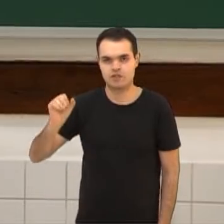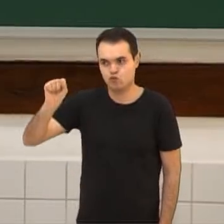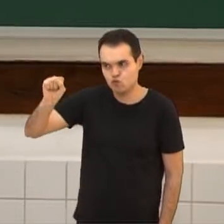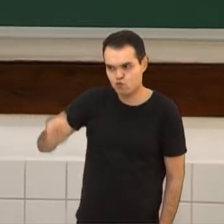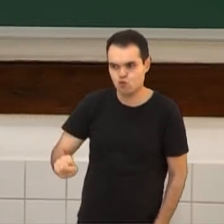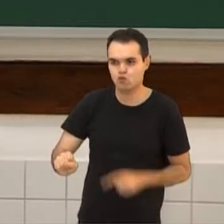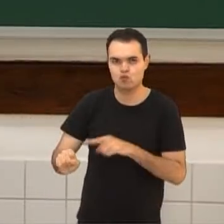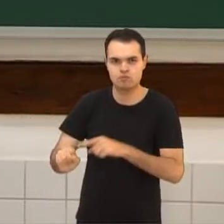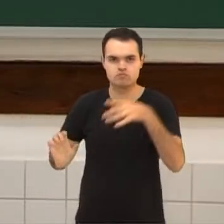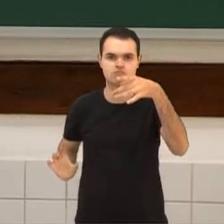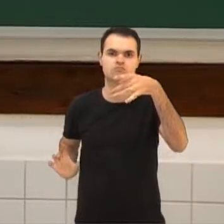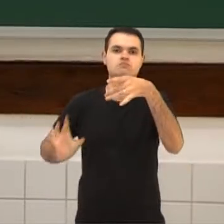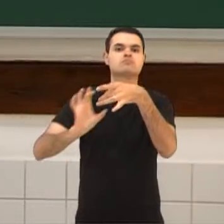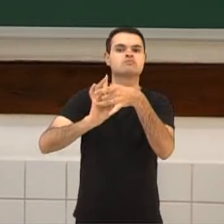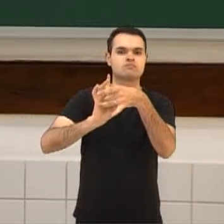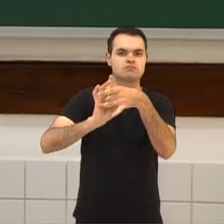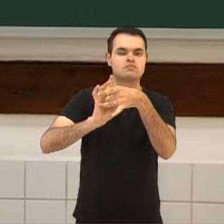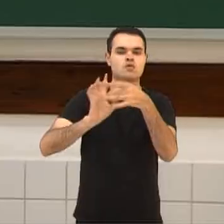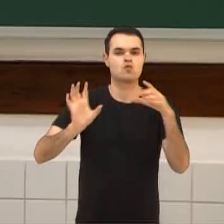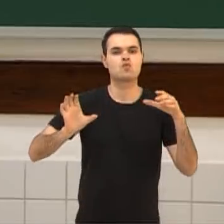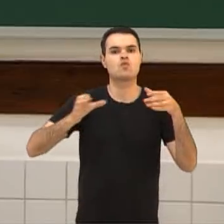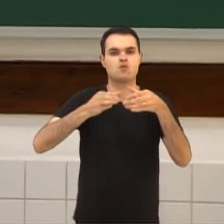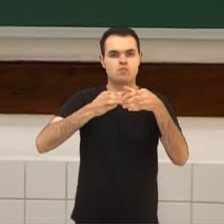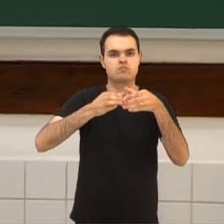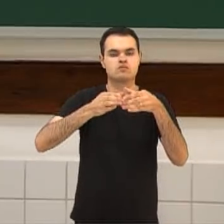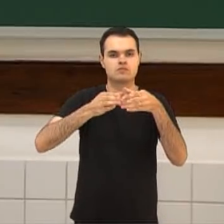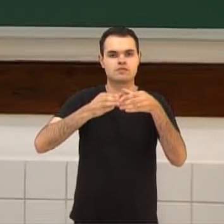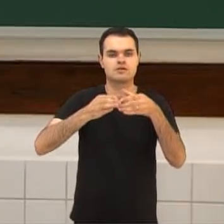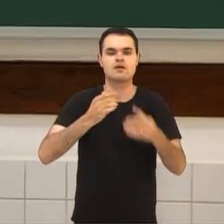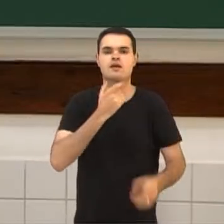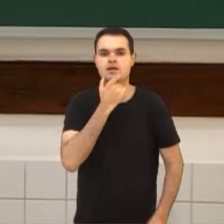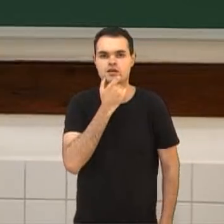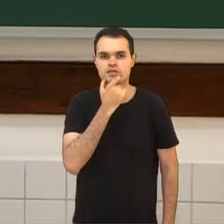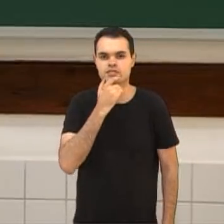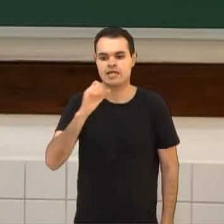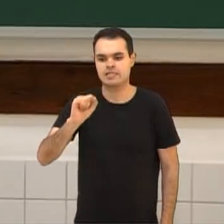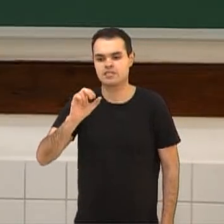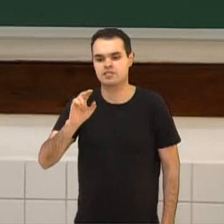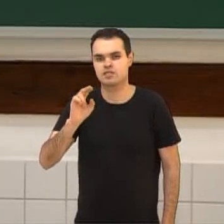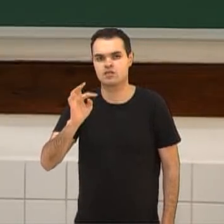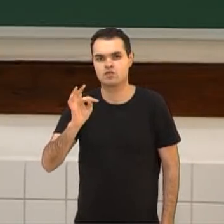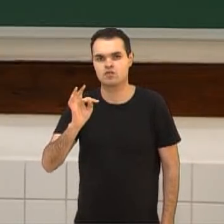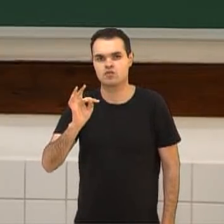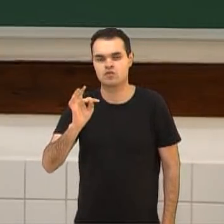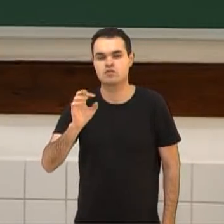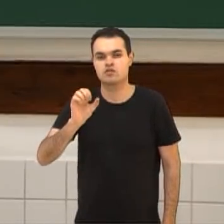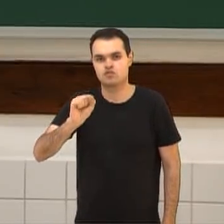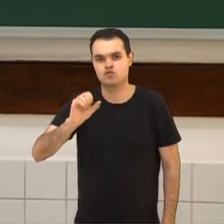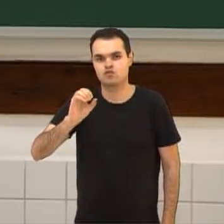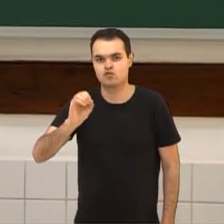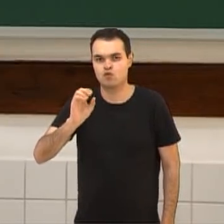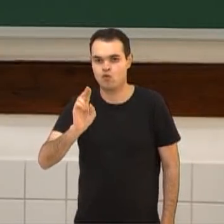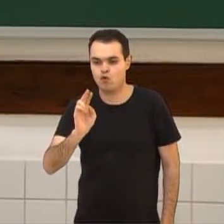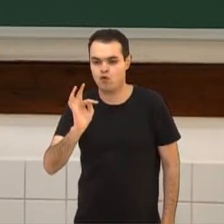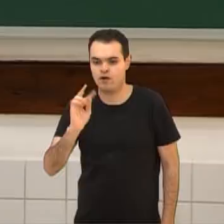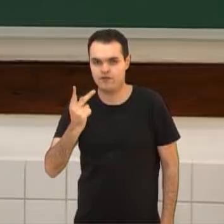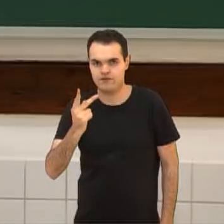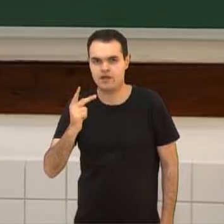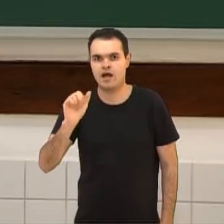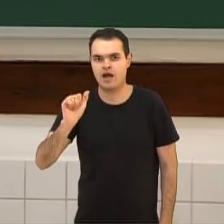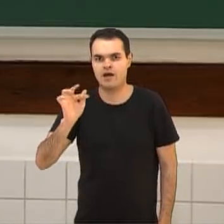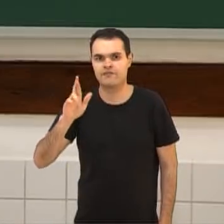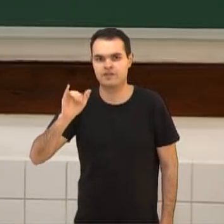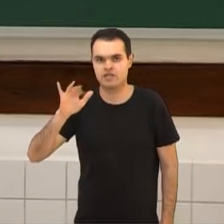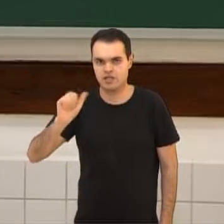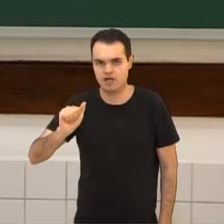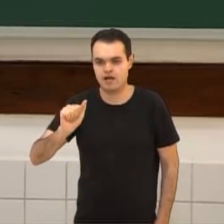Sul passou a fazer parte do grupo, em inglês, South Africa. Então, o Szinho aí e o grupo passou a